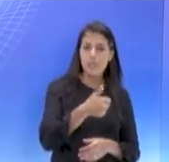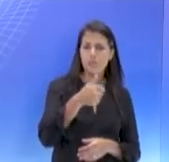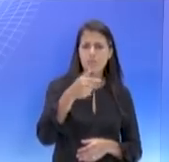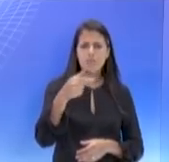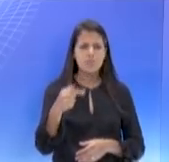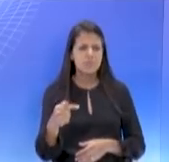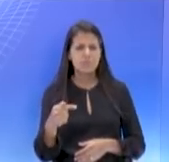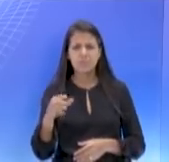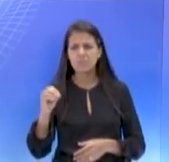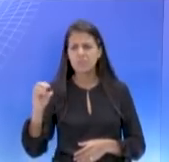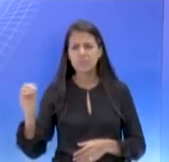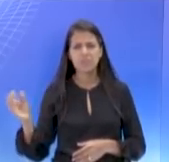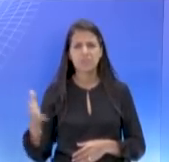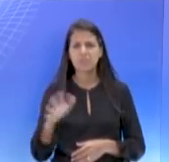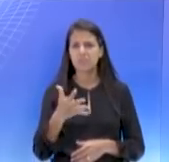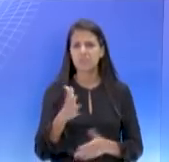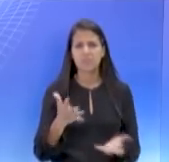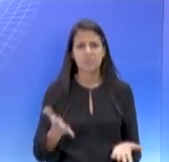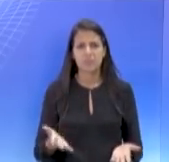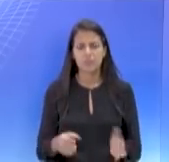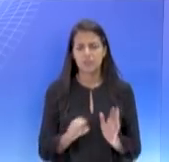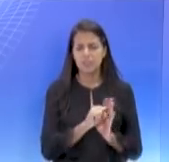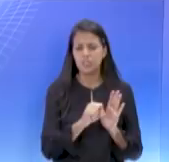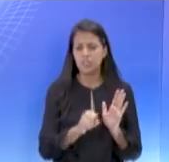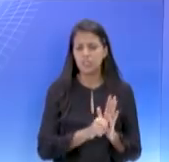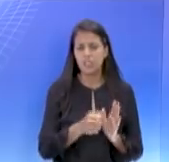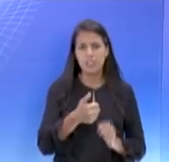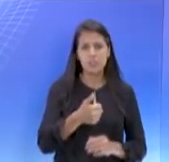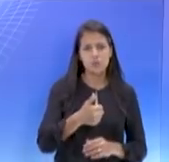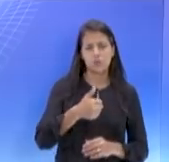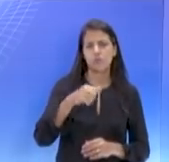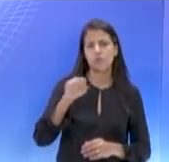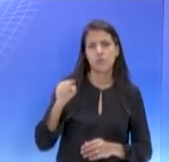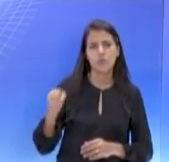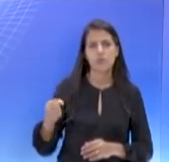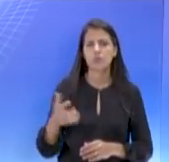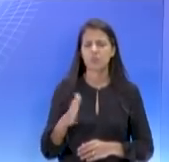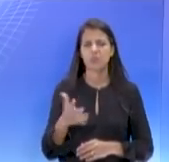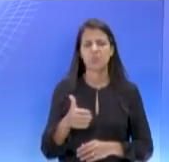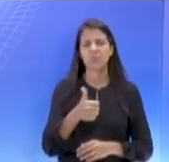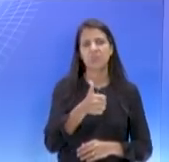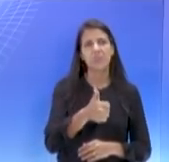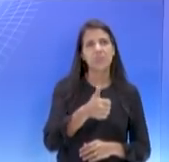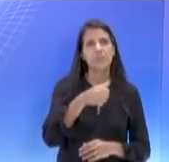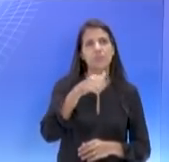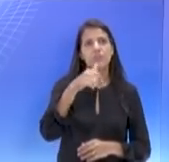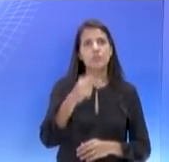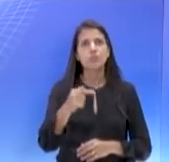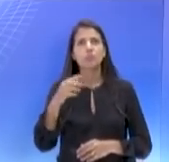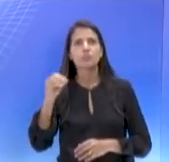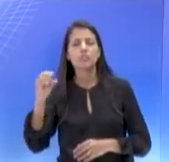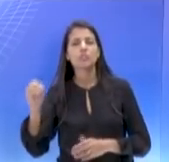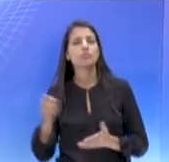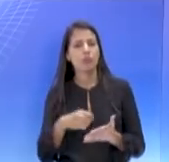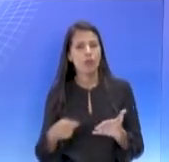coisa. Século XVIII não é 1800, século XVIII começa em 1700. Na frente continua. Em